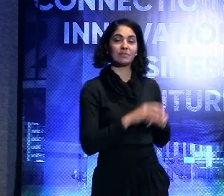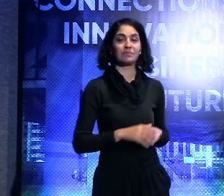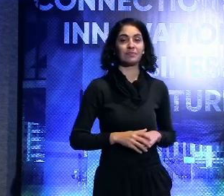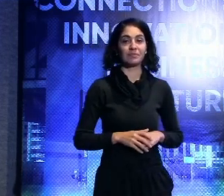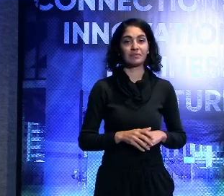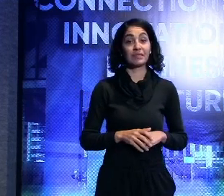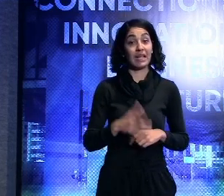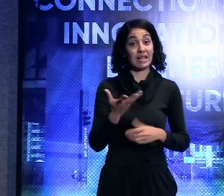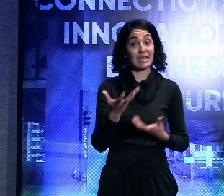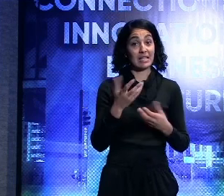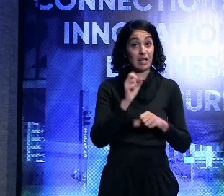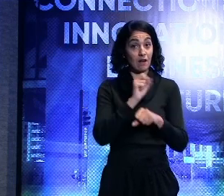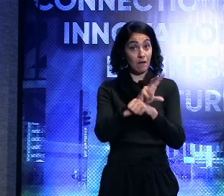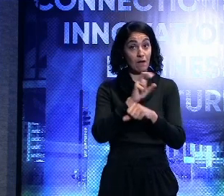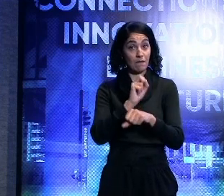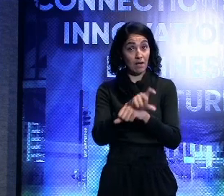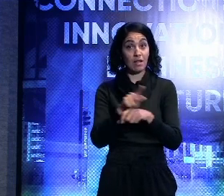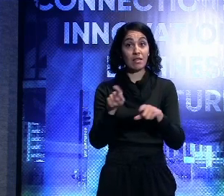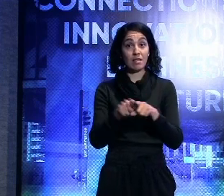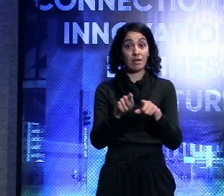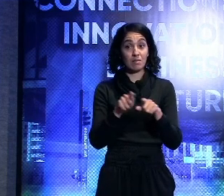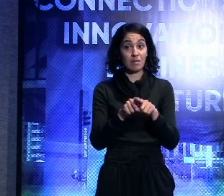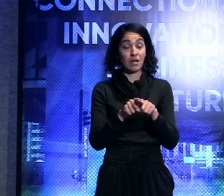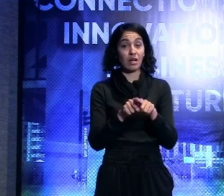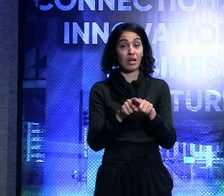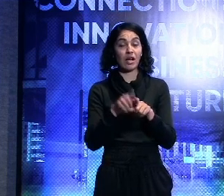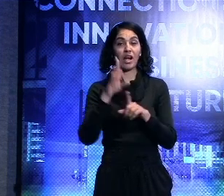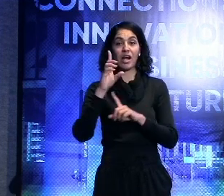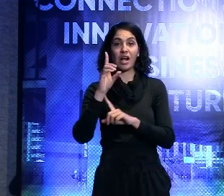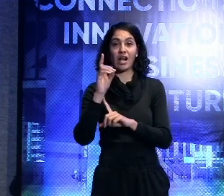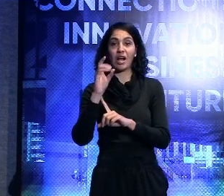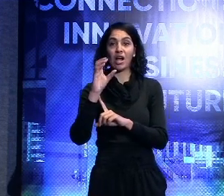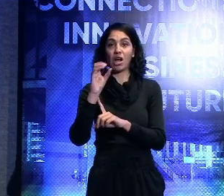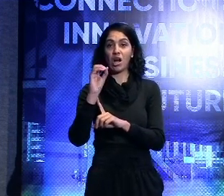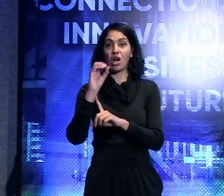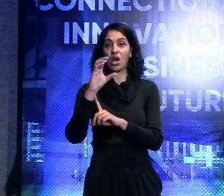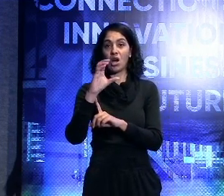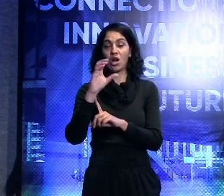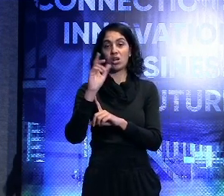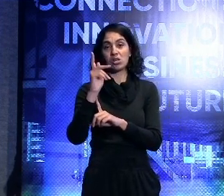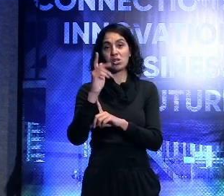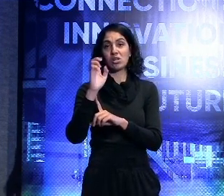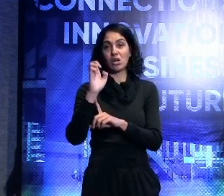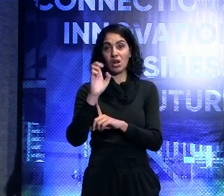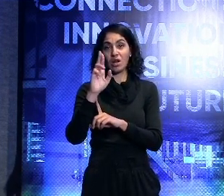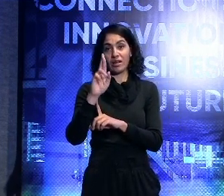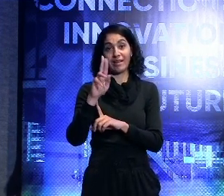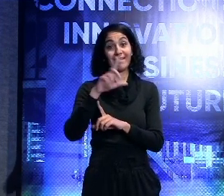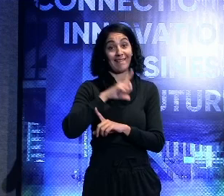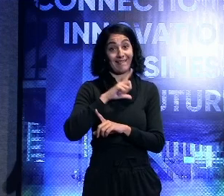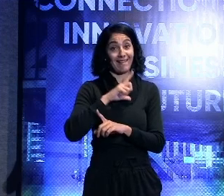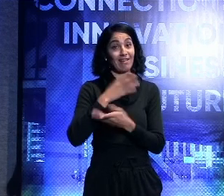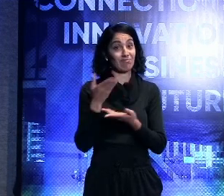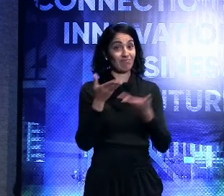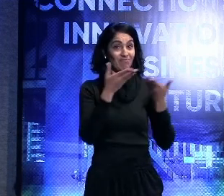para o seu amigo, porque a Doc está querendo você. Além de uma pessoa que ama ser